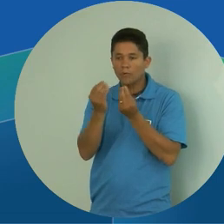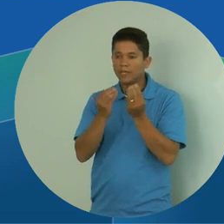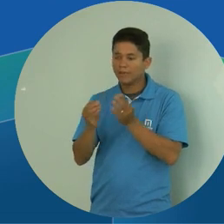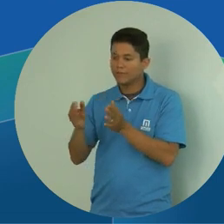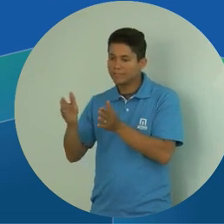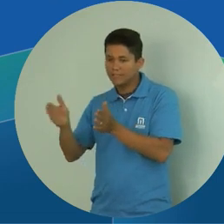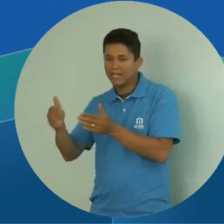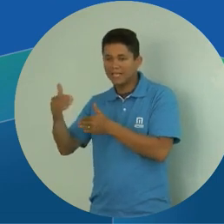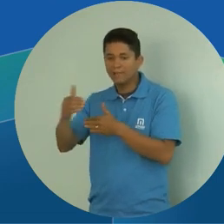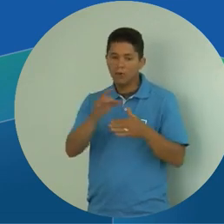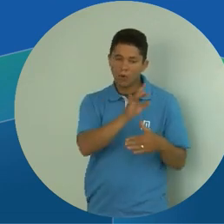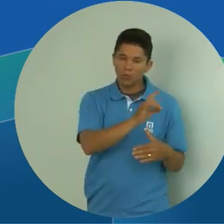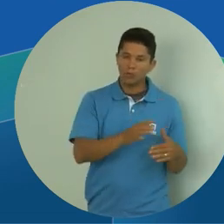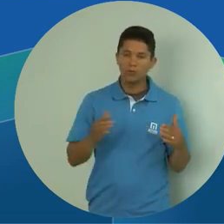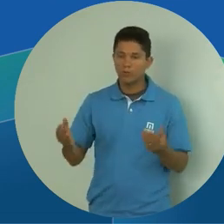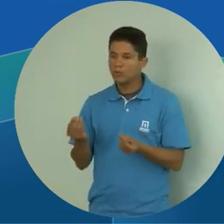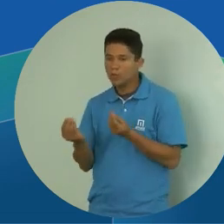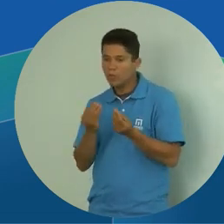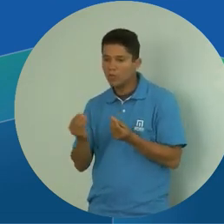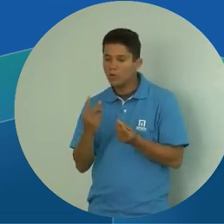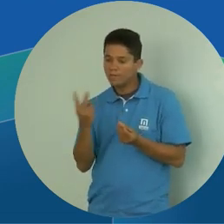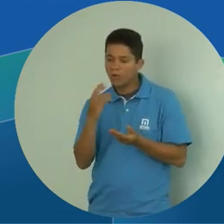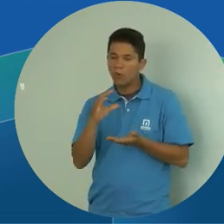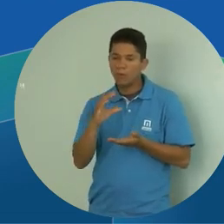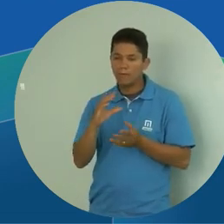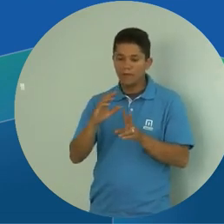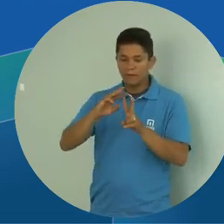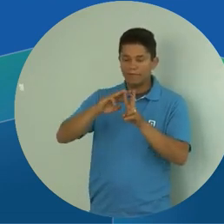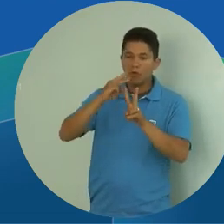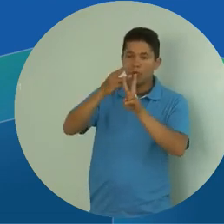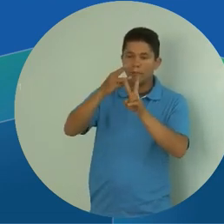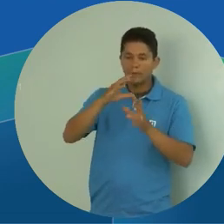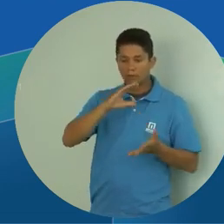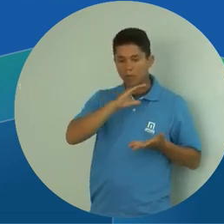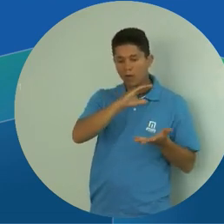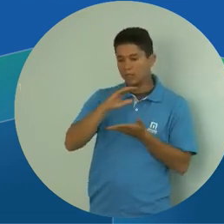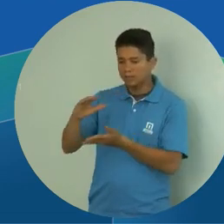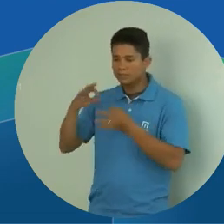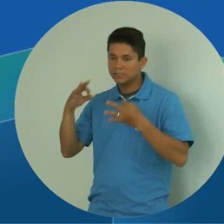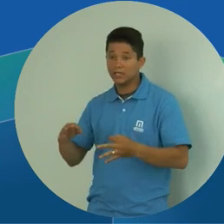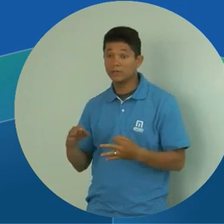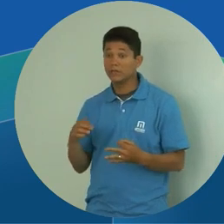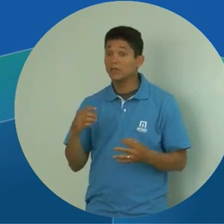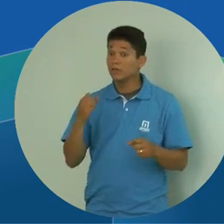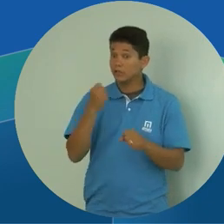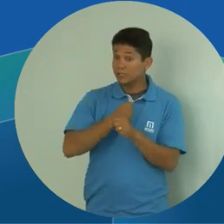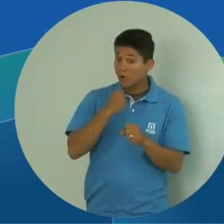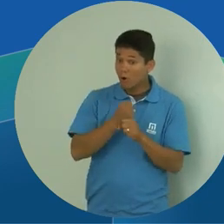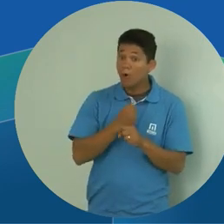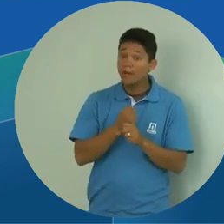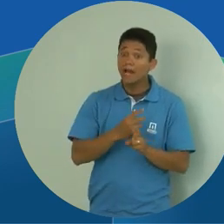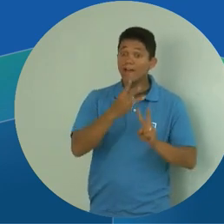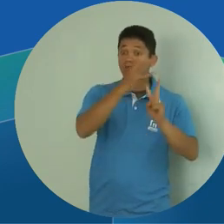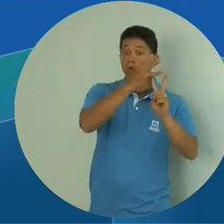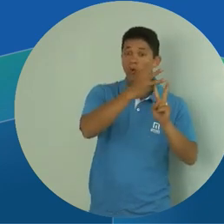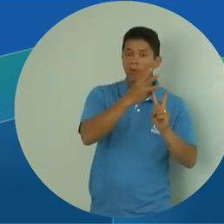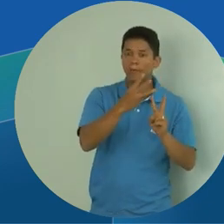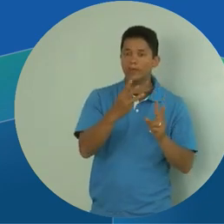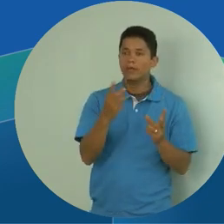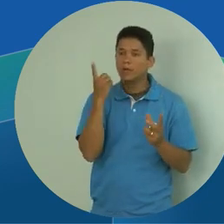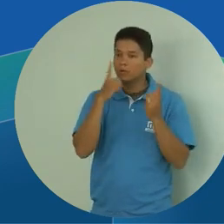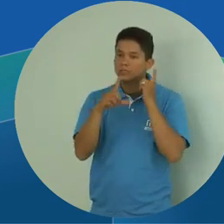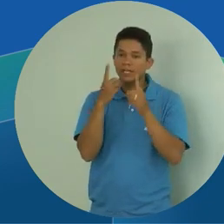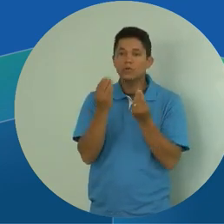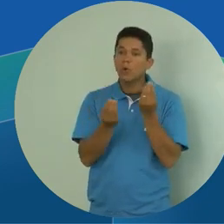gente vai fazer amanhã para garantir volume? Porque nossa obra era volume de concreto. Então, se eu tenho que garantir volume diário, onde que eu vou conseguir? Com esse,